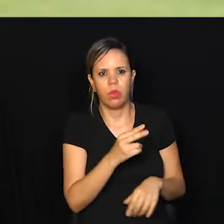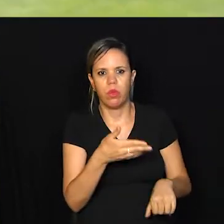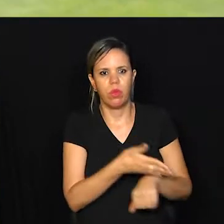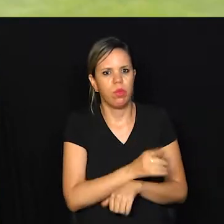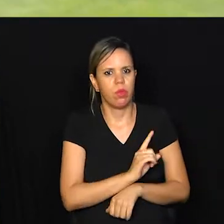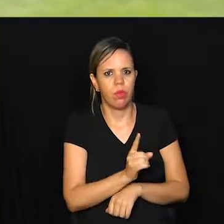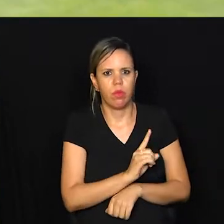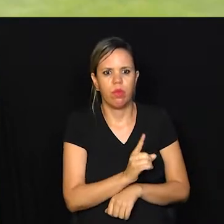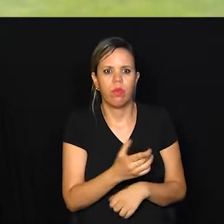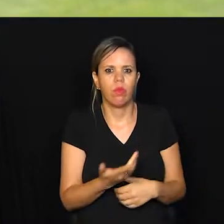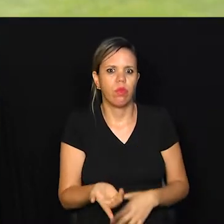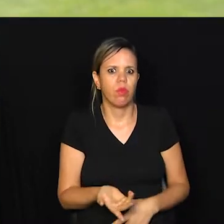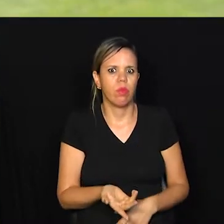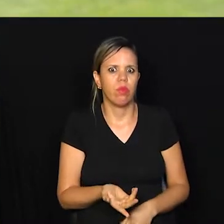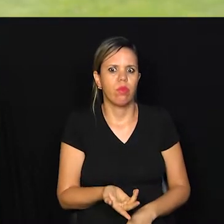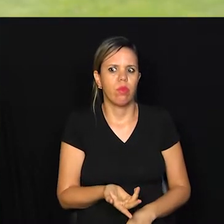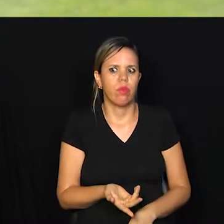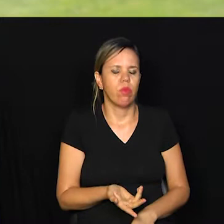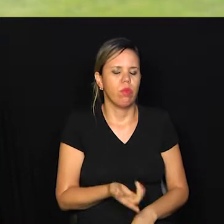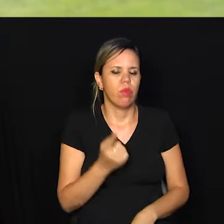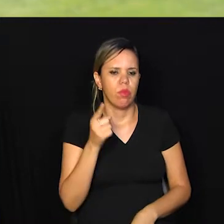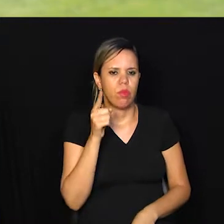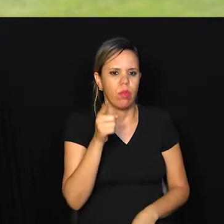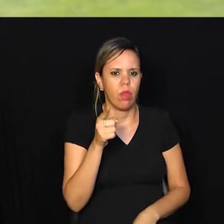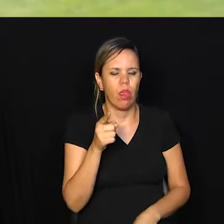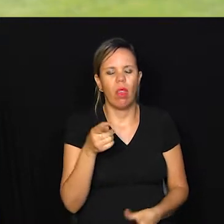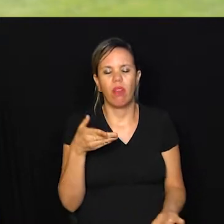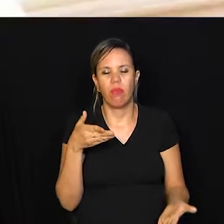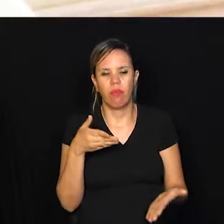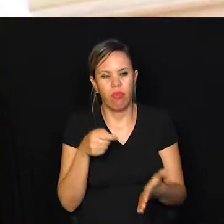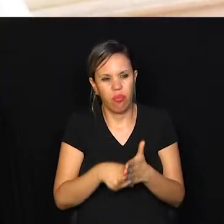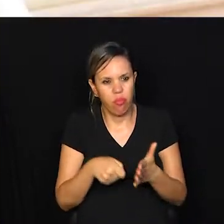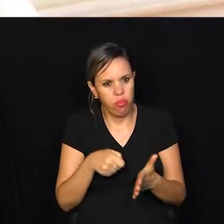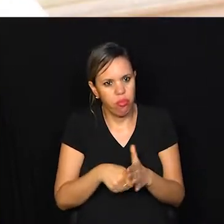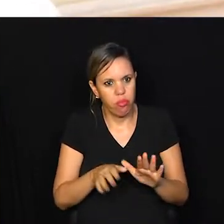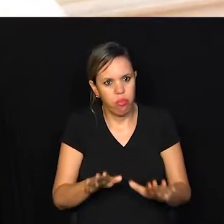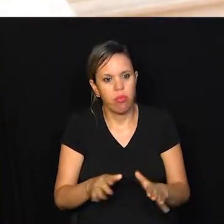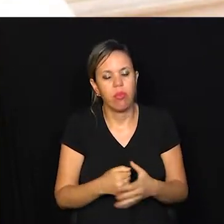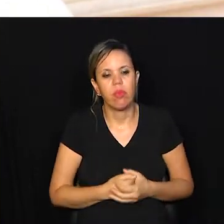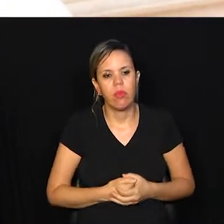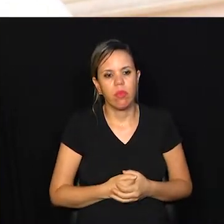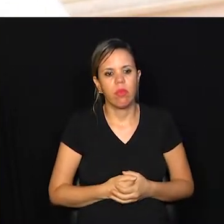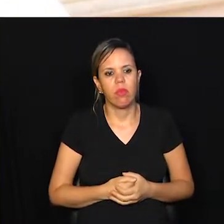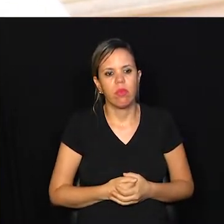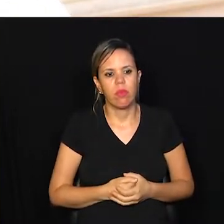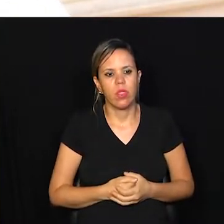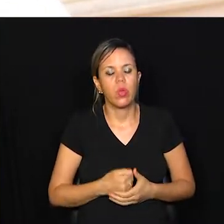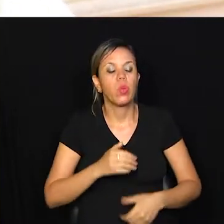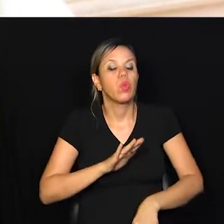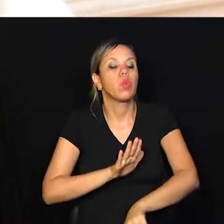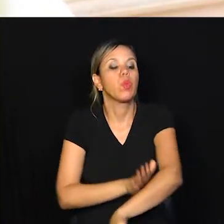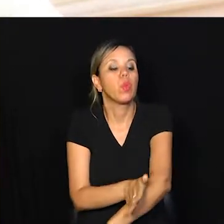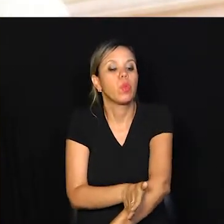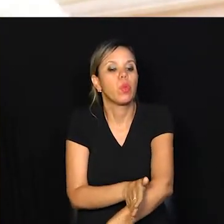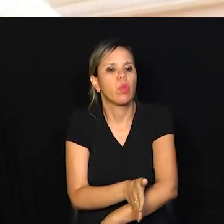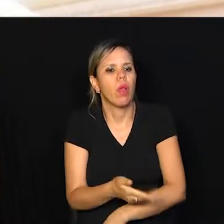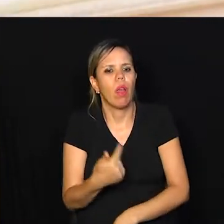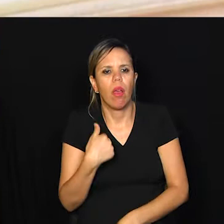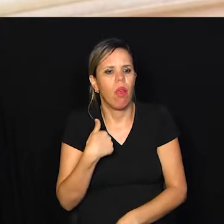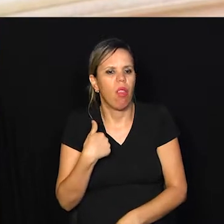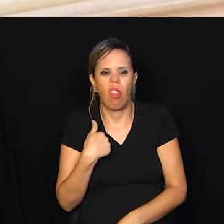pertence, né? Então você trava várias batalhas. Então a parte do racismo, eu não